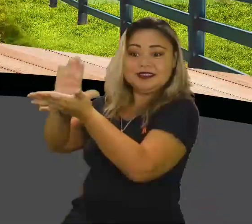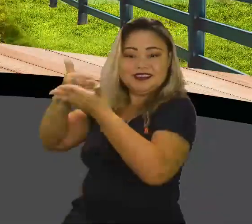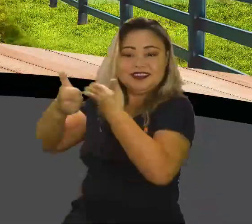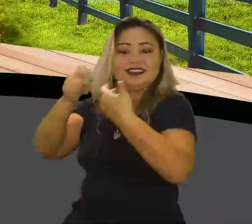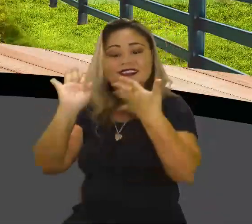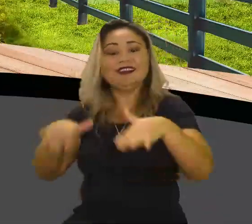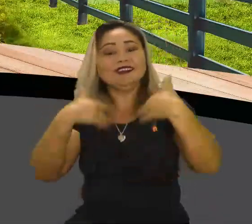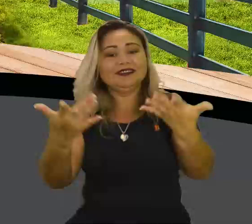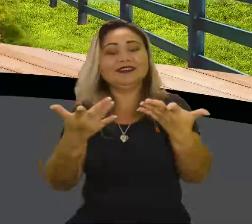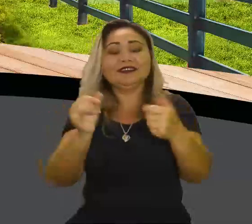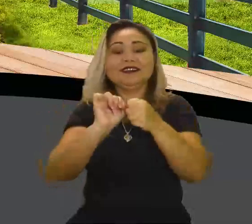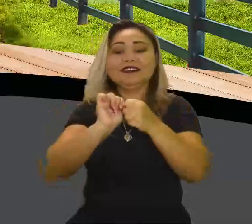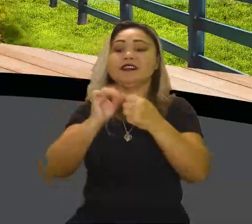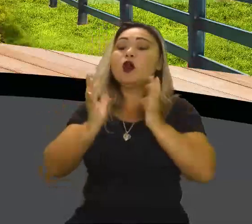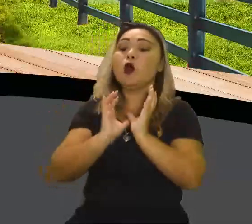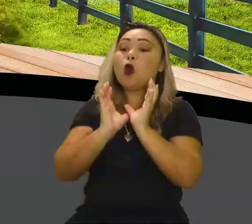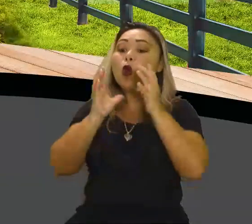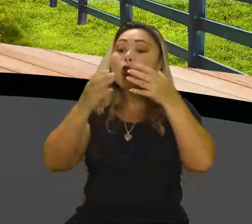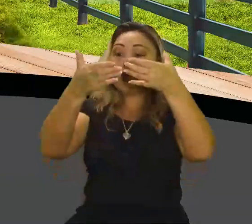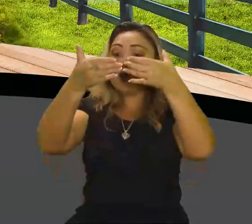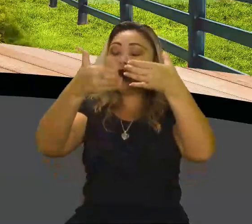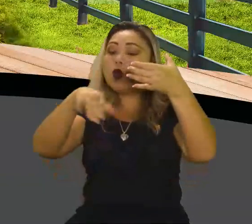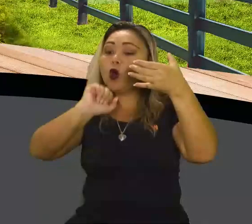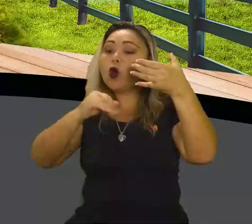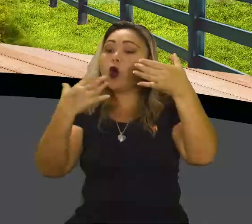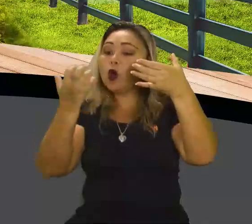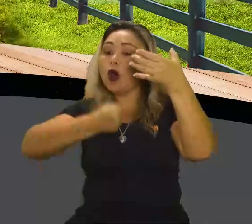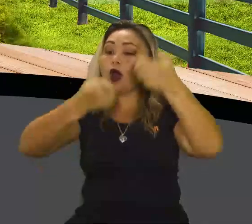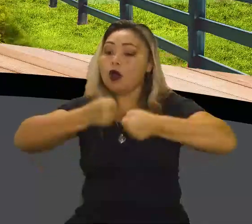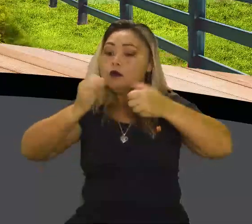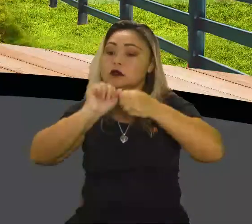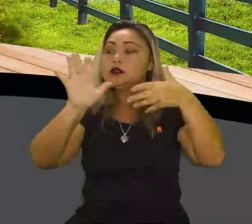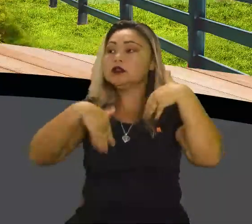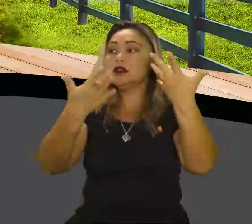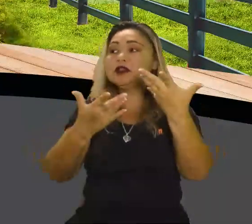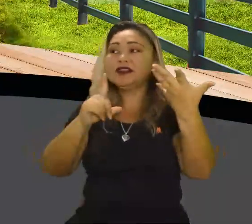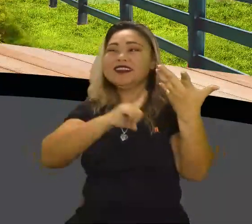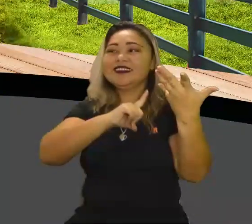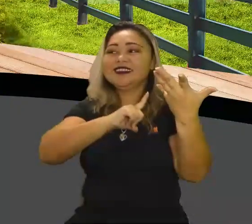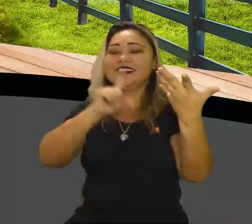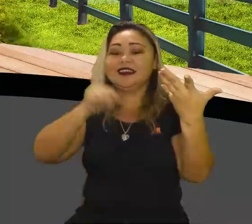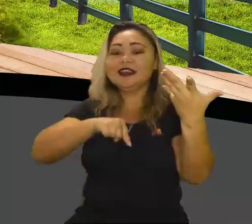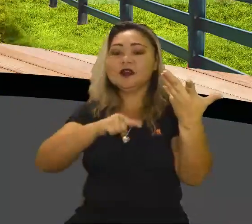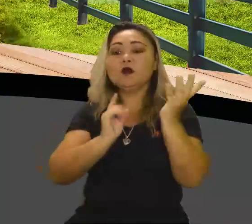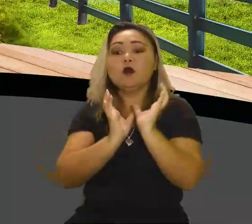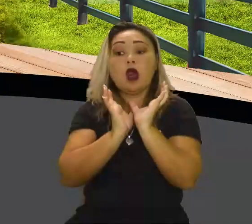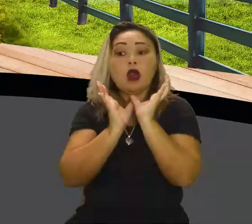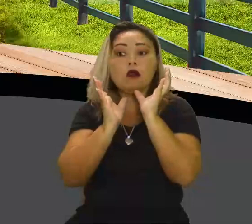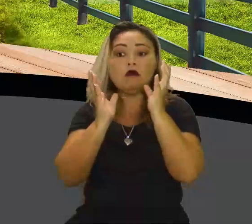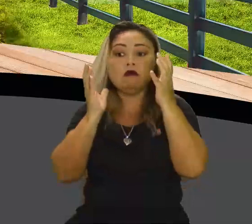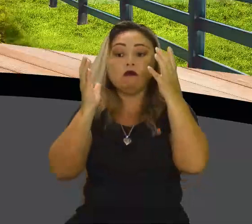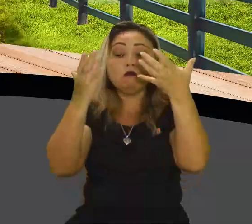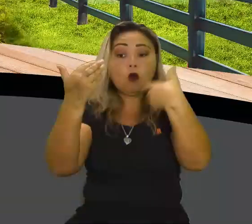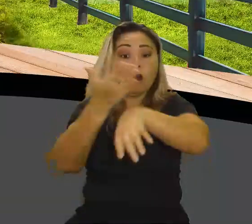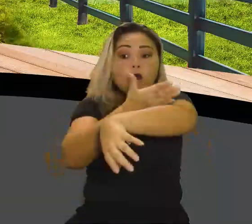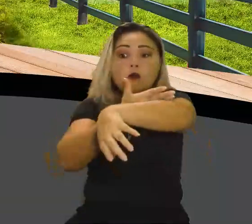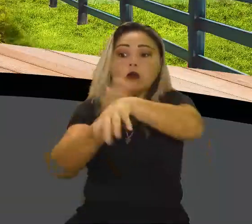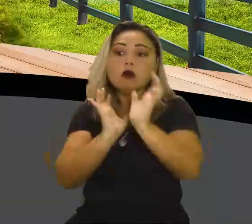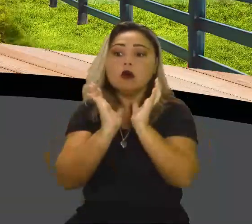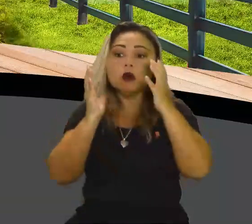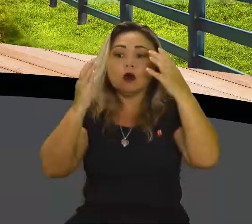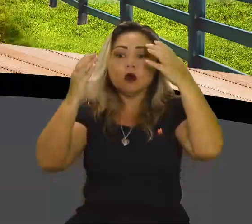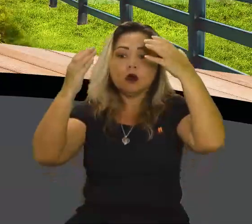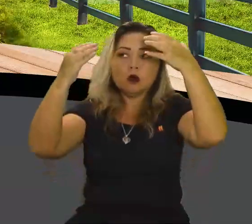intérprete. Copo de leite. Não tem um copo de leite? Aí, ó, você tem aquela flor branca modificada,